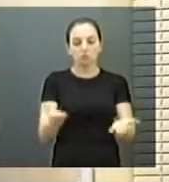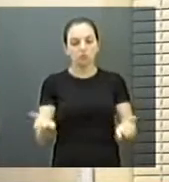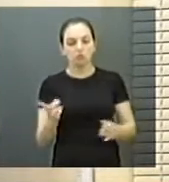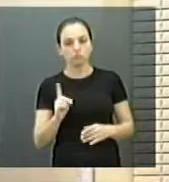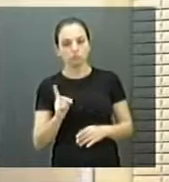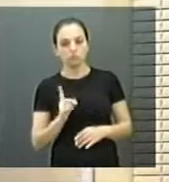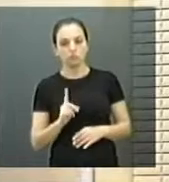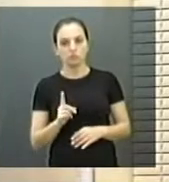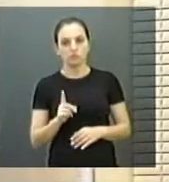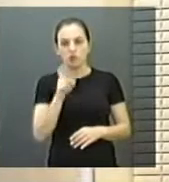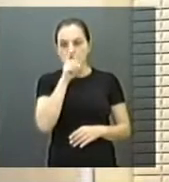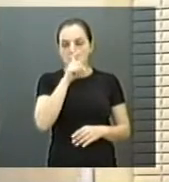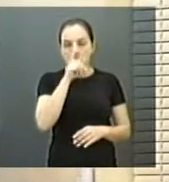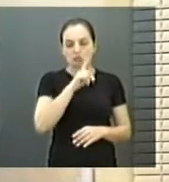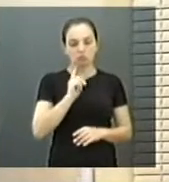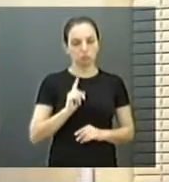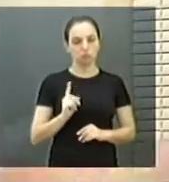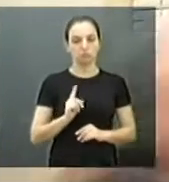Eu não estou aqui para mentir para ninguém.